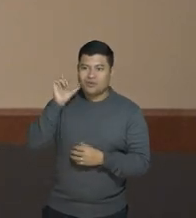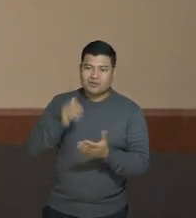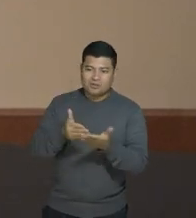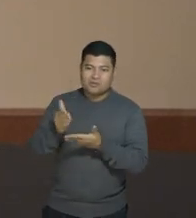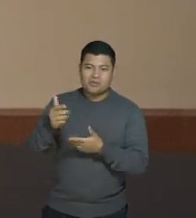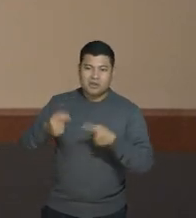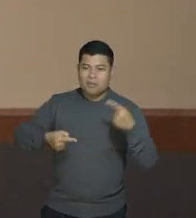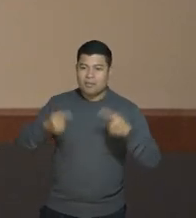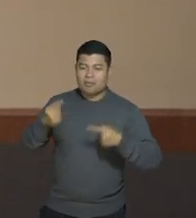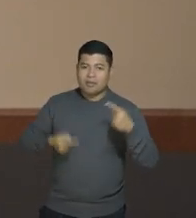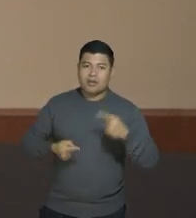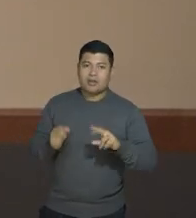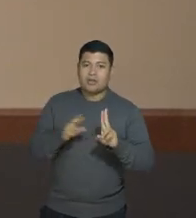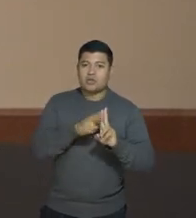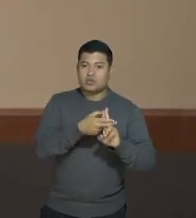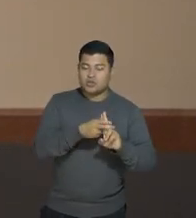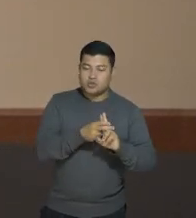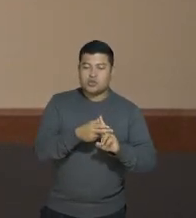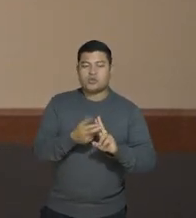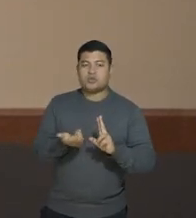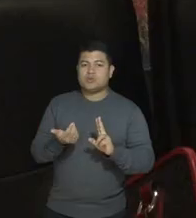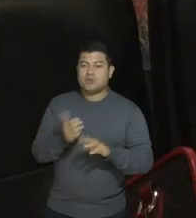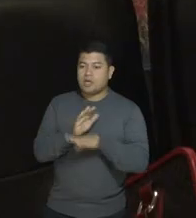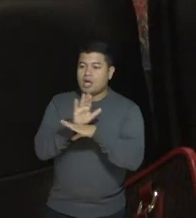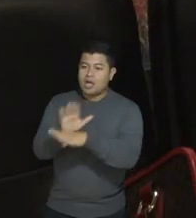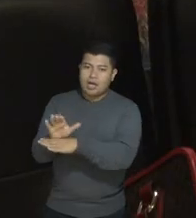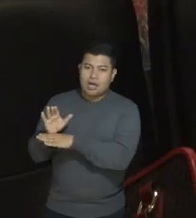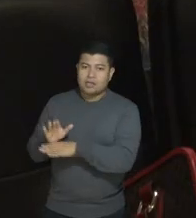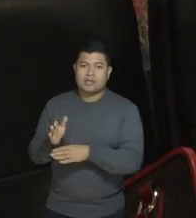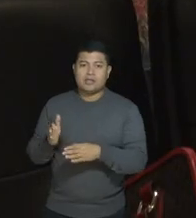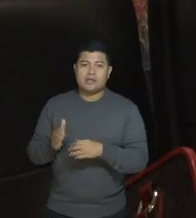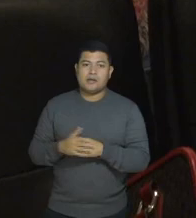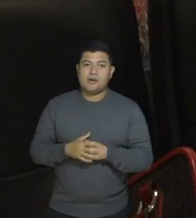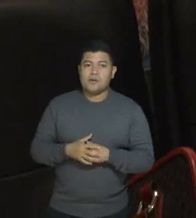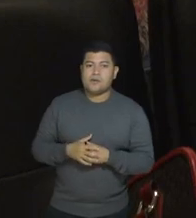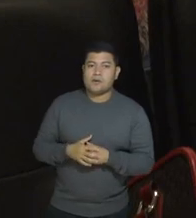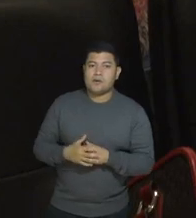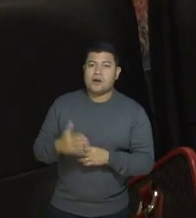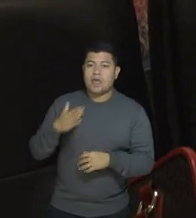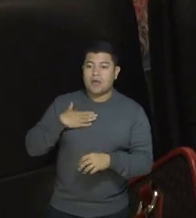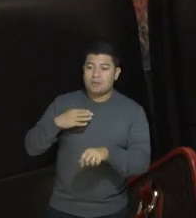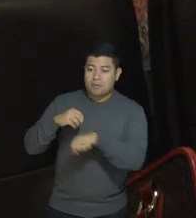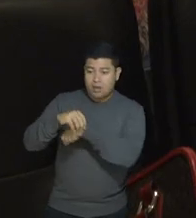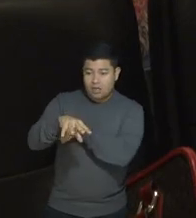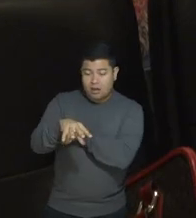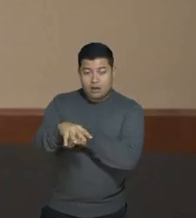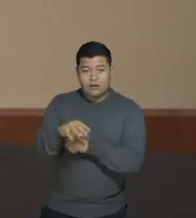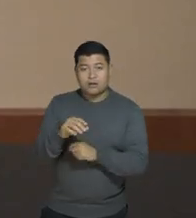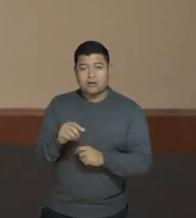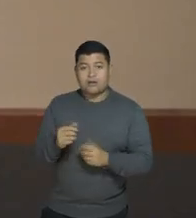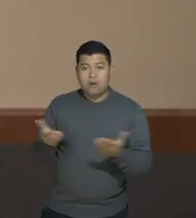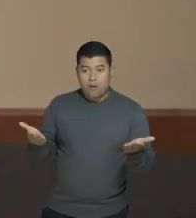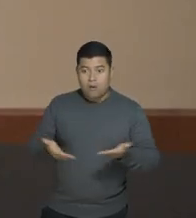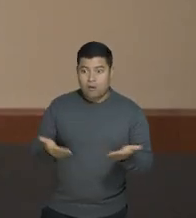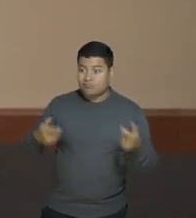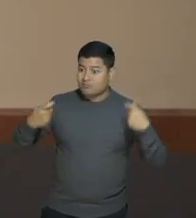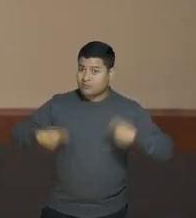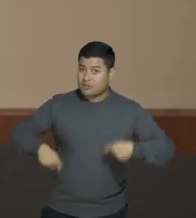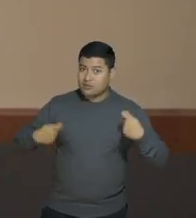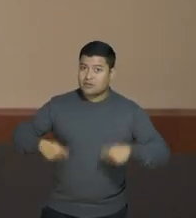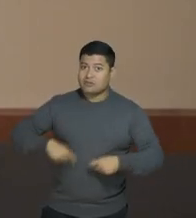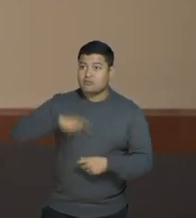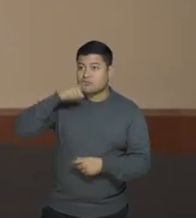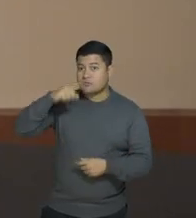o SUS está oferecendo de... E aí, a minha recomendação hoje, realmente, para quem precisa, que não tem a